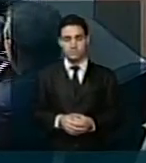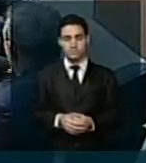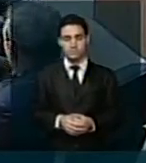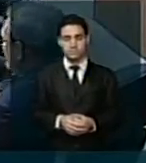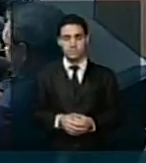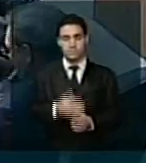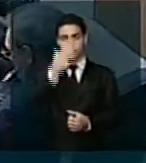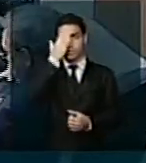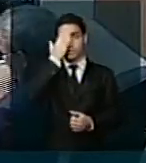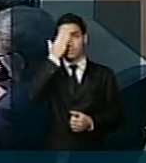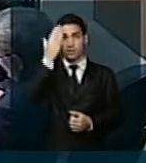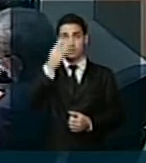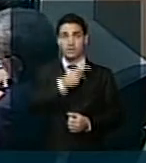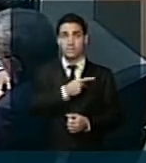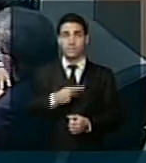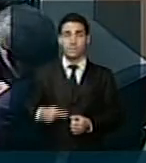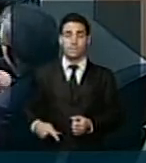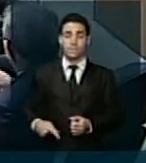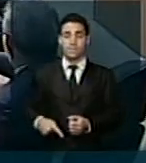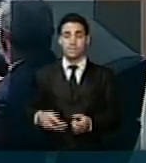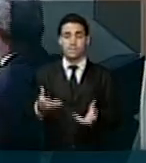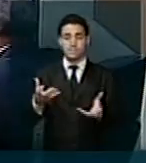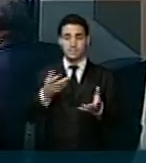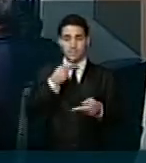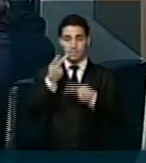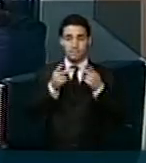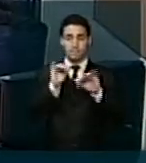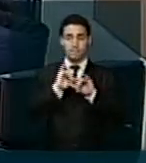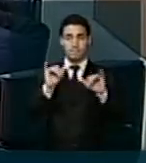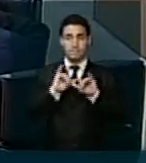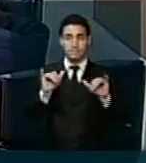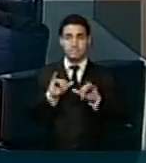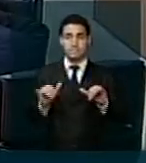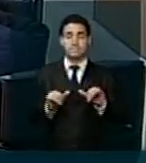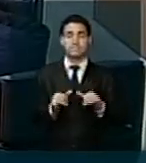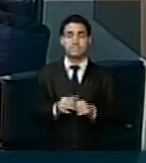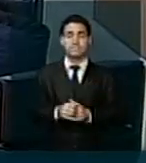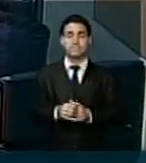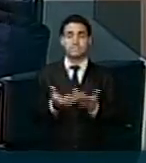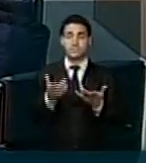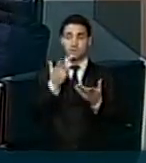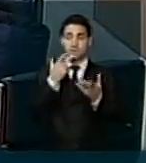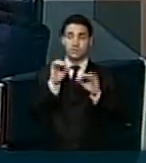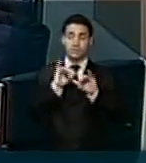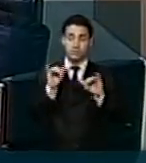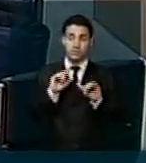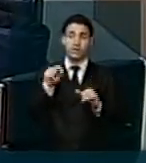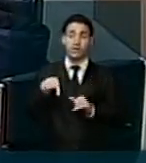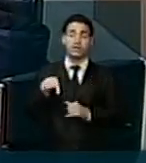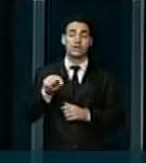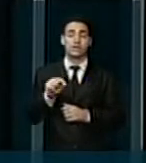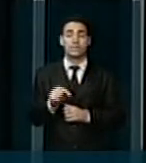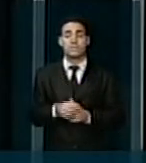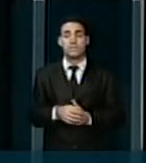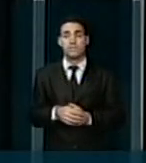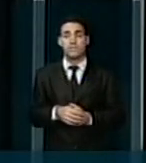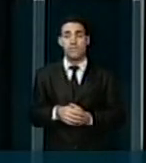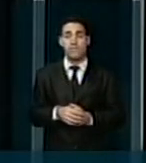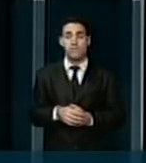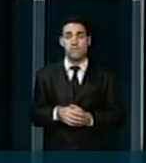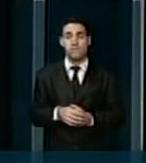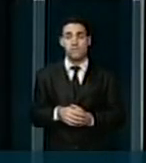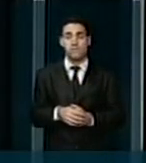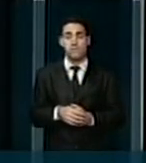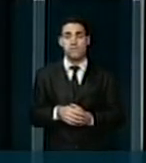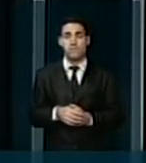Obrigado, senhor presidente. Queria fazer um registro aqui e